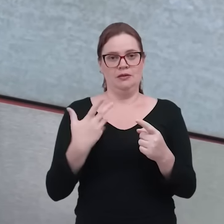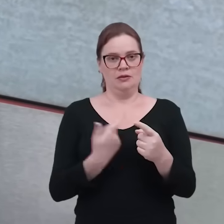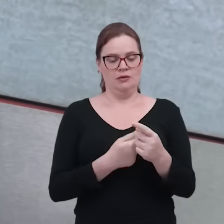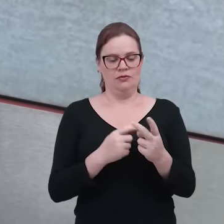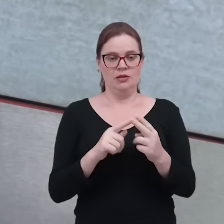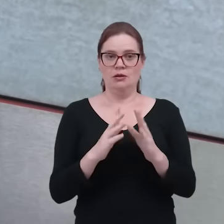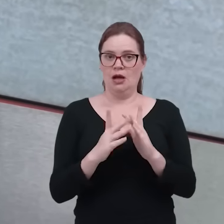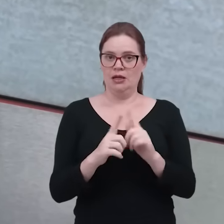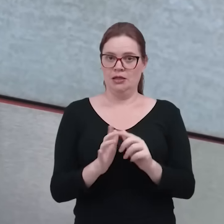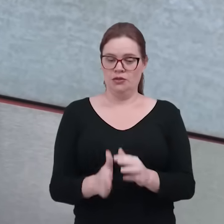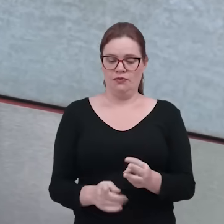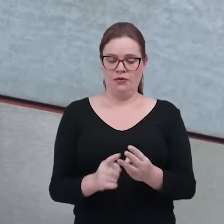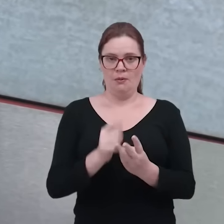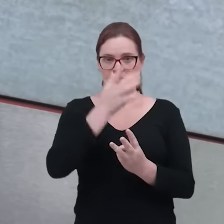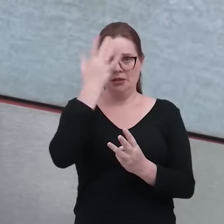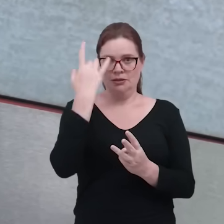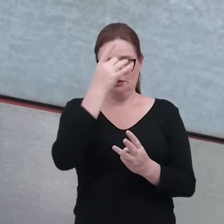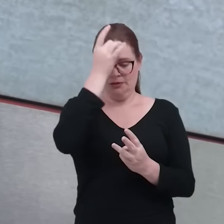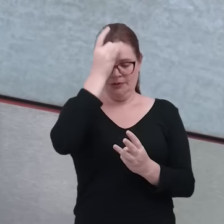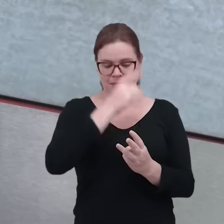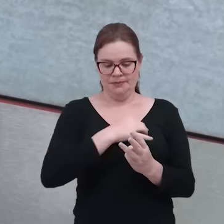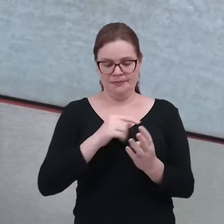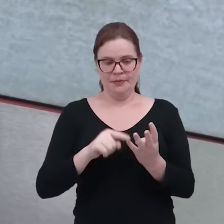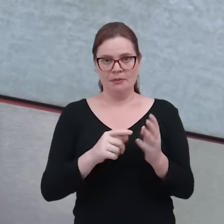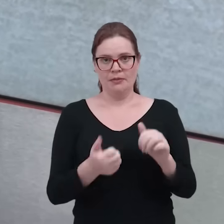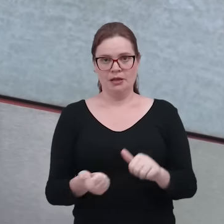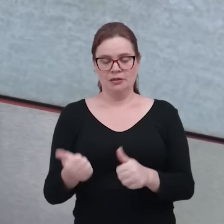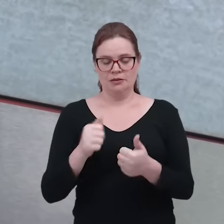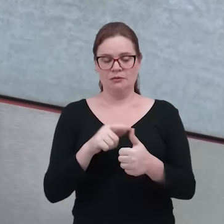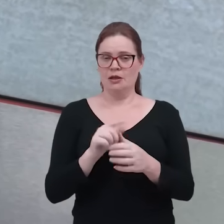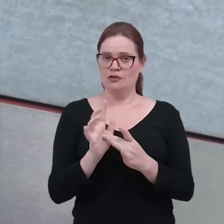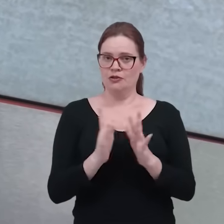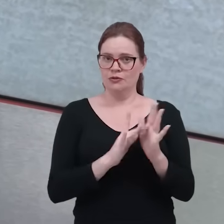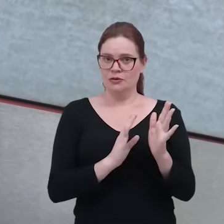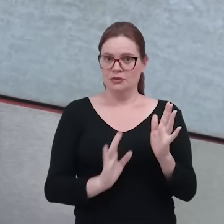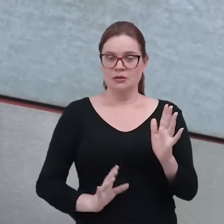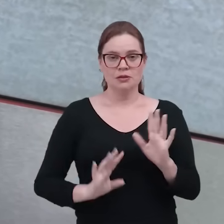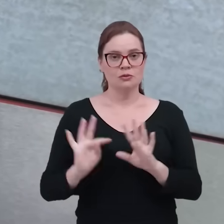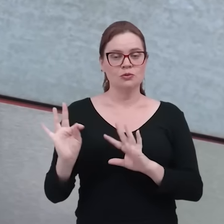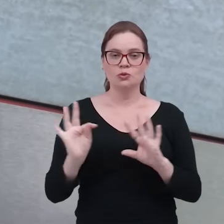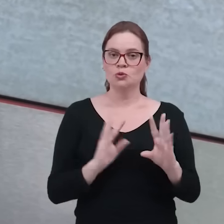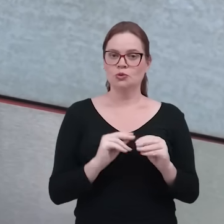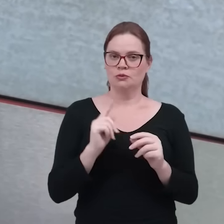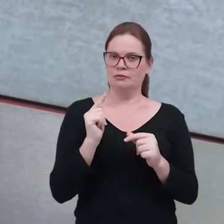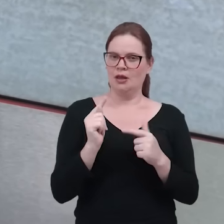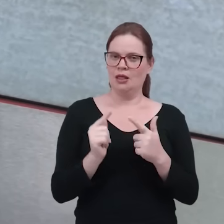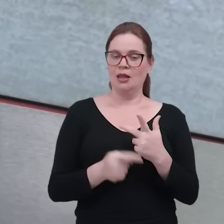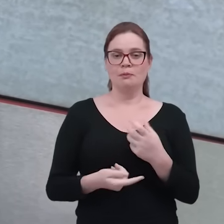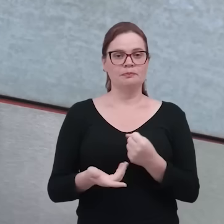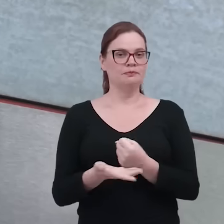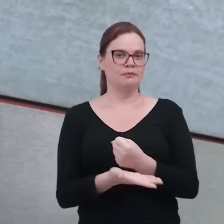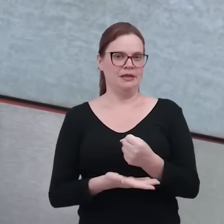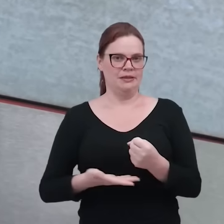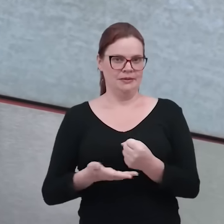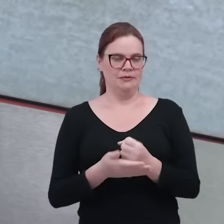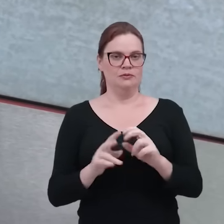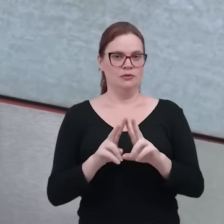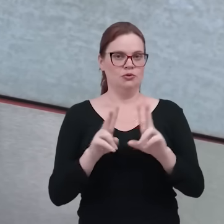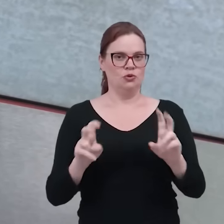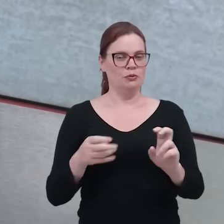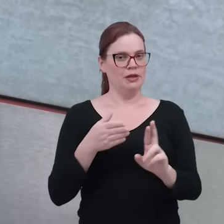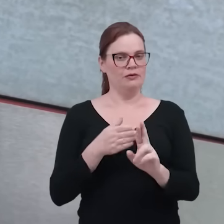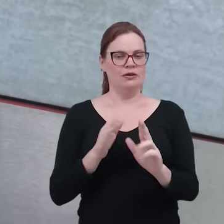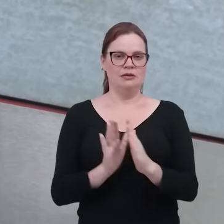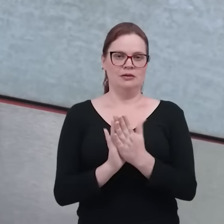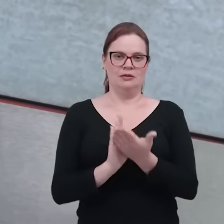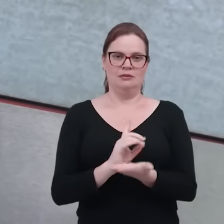é a igreja, é o batismo, é Jesus Cristo, é a Bíblia. Então tudo isso está relacionado a coisas básicas a respeito